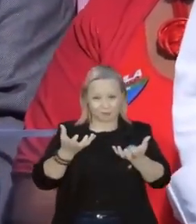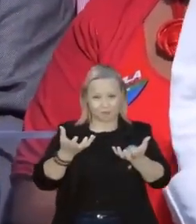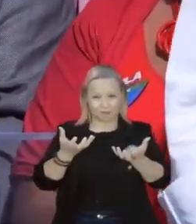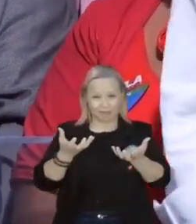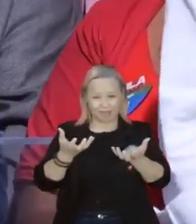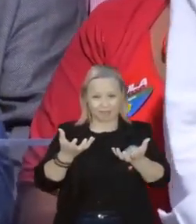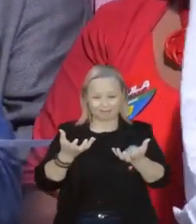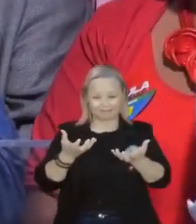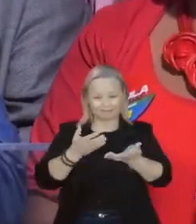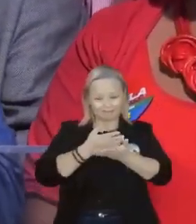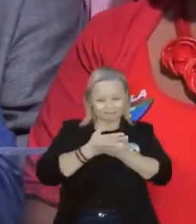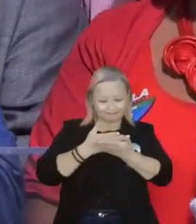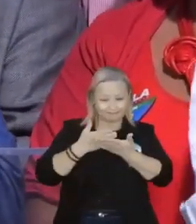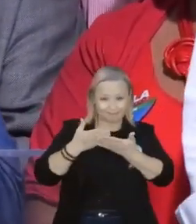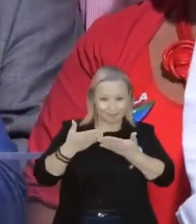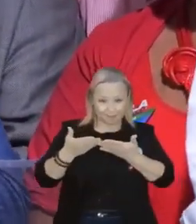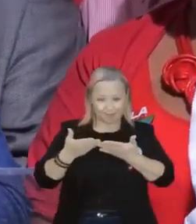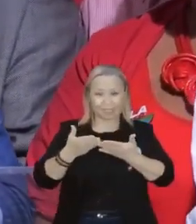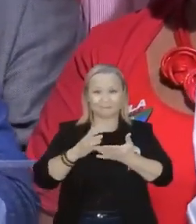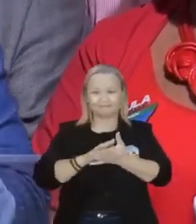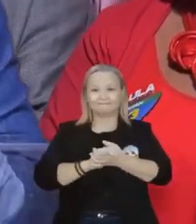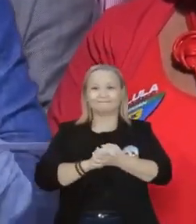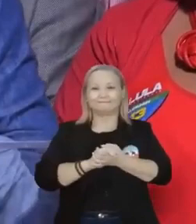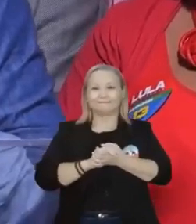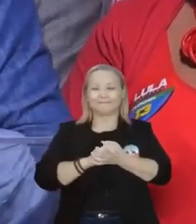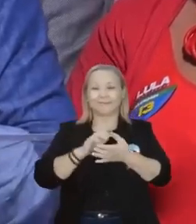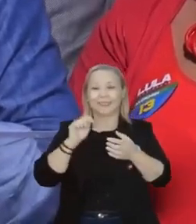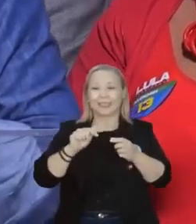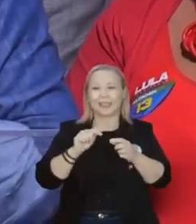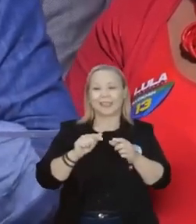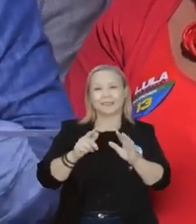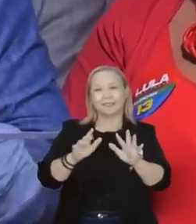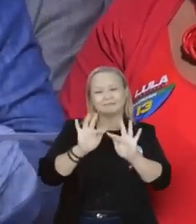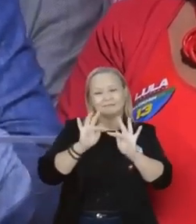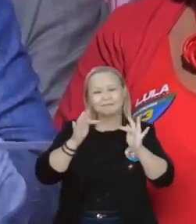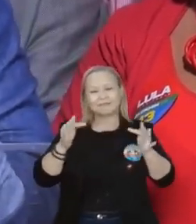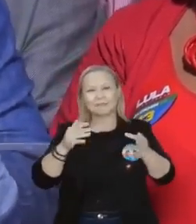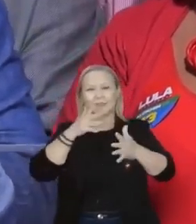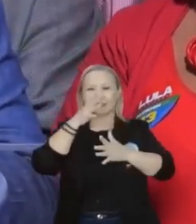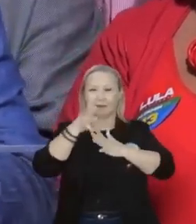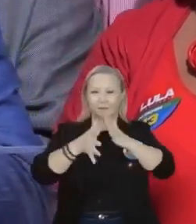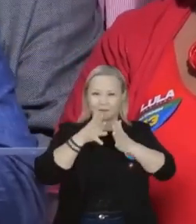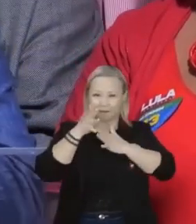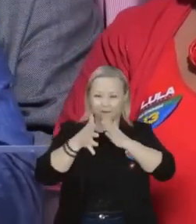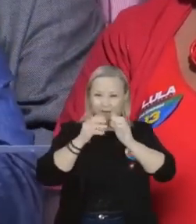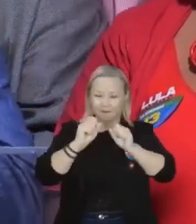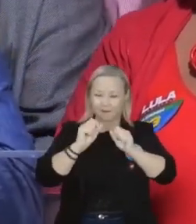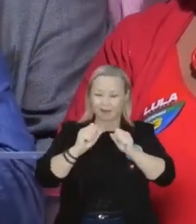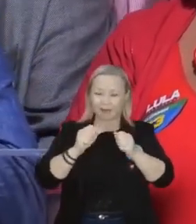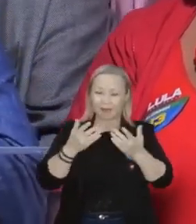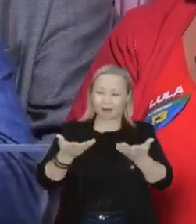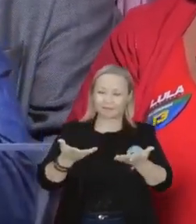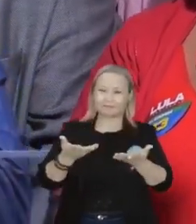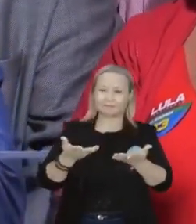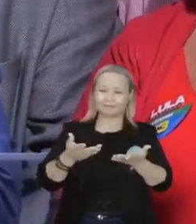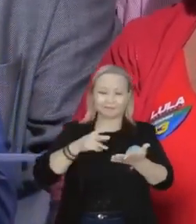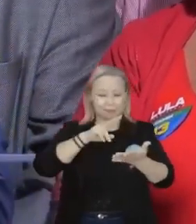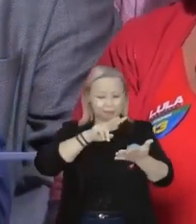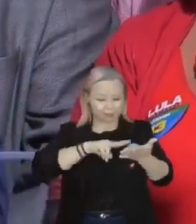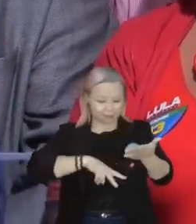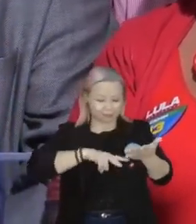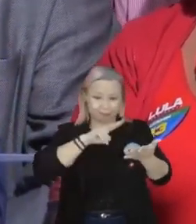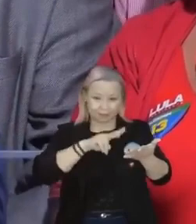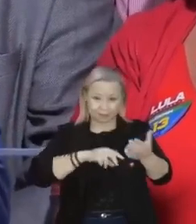começar essa pequena fala, que vai ser lida, com